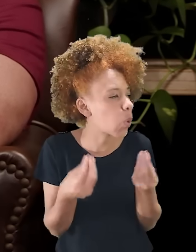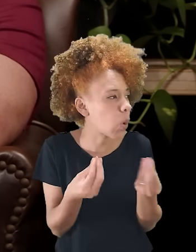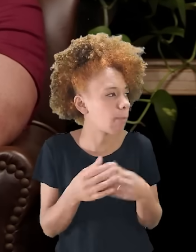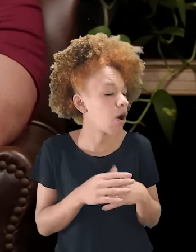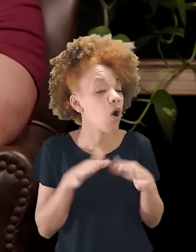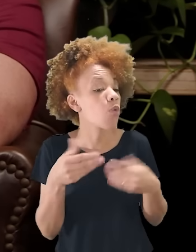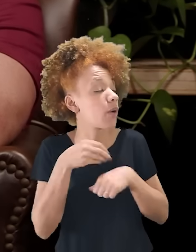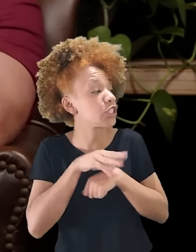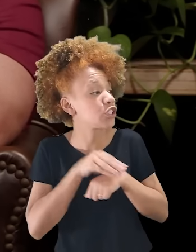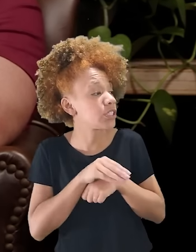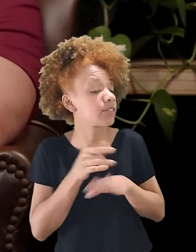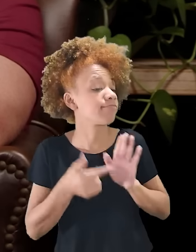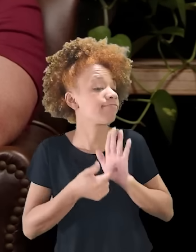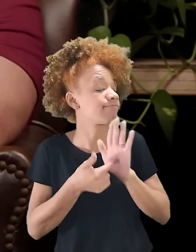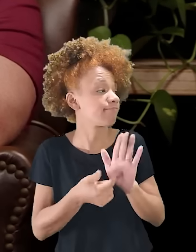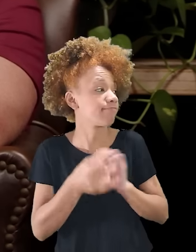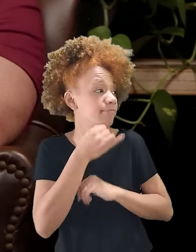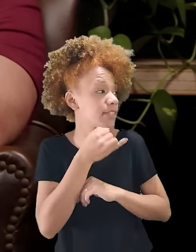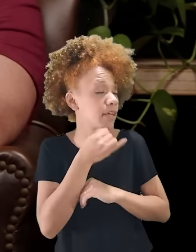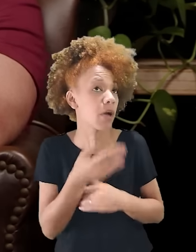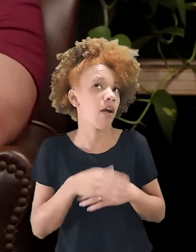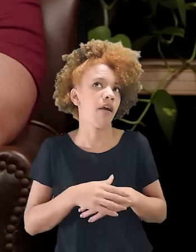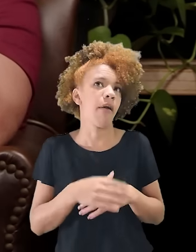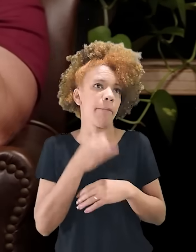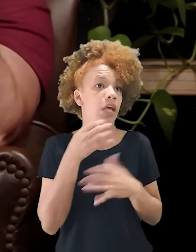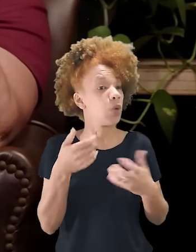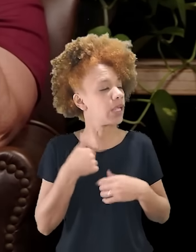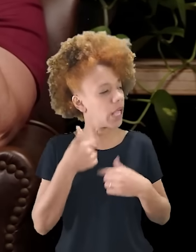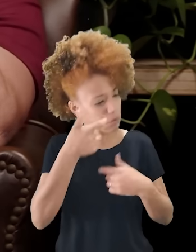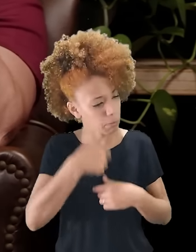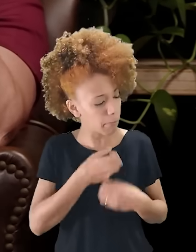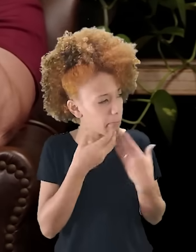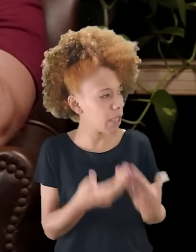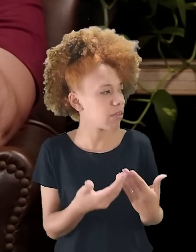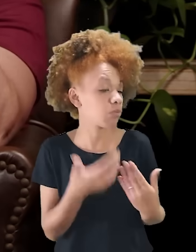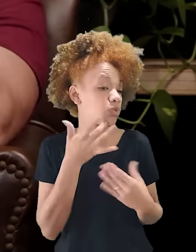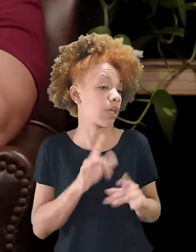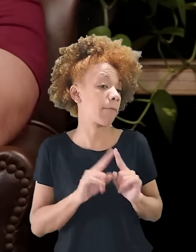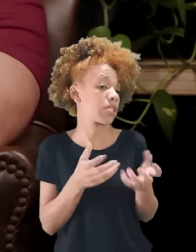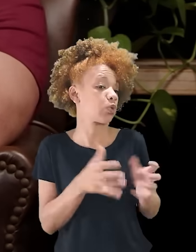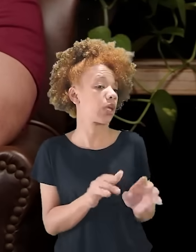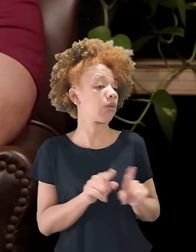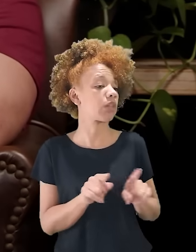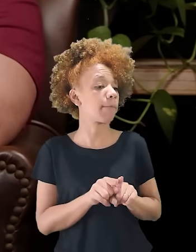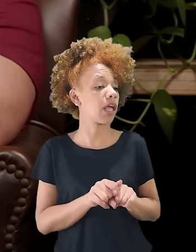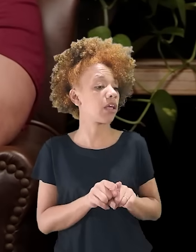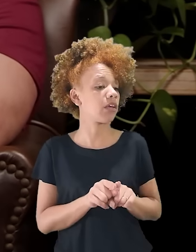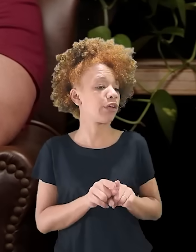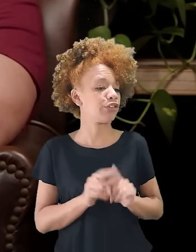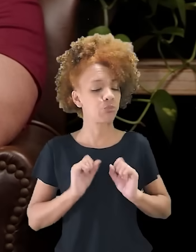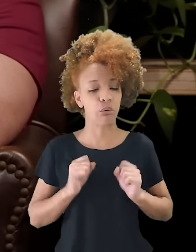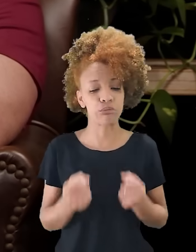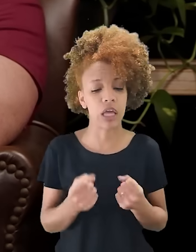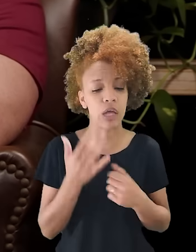feito vamos lá tipo qua Quais são as dicas que você dá para essas pessoas assim eu quero eu quero me vestir bem sei lá mas eu não quero também